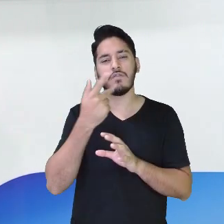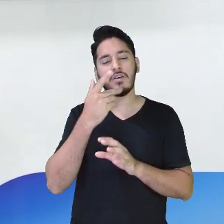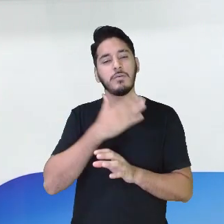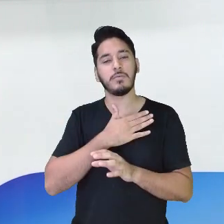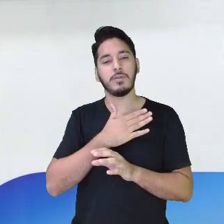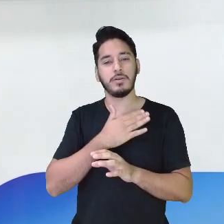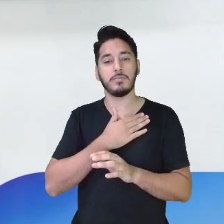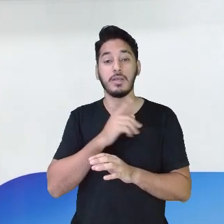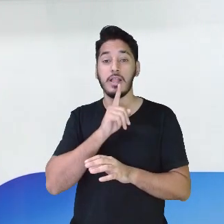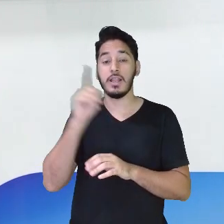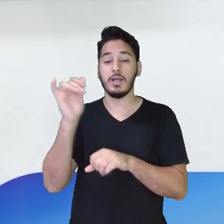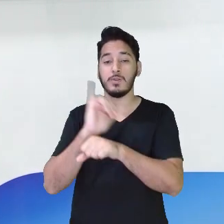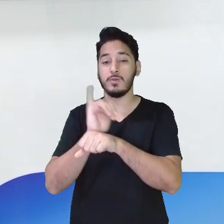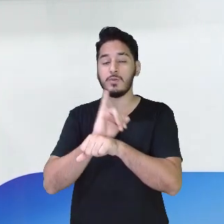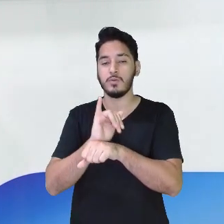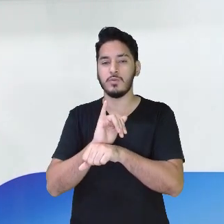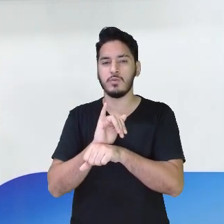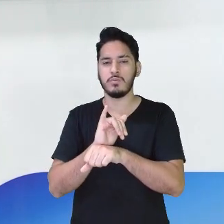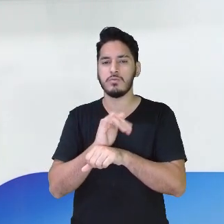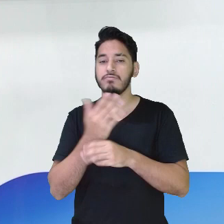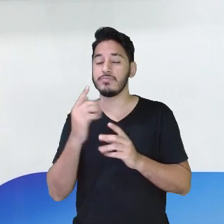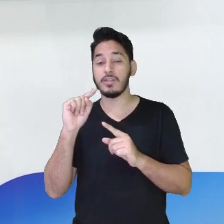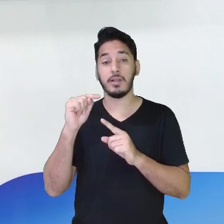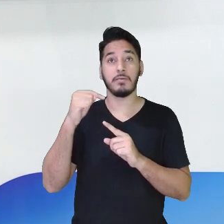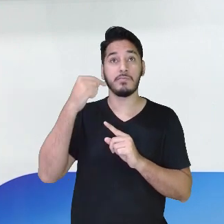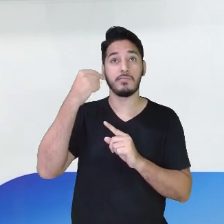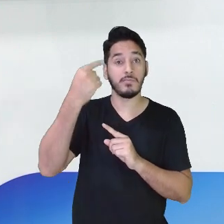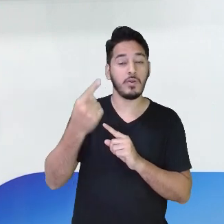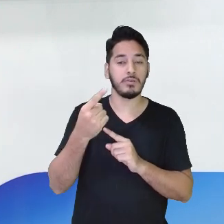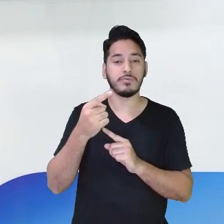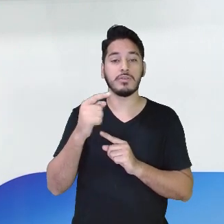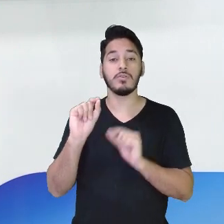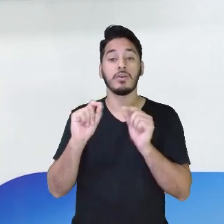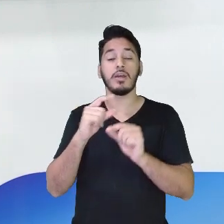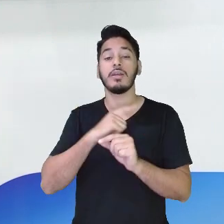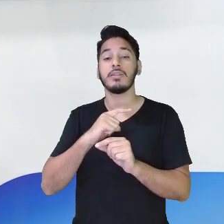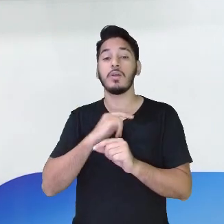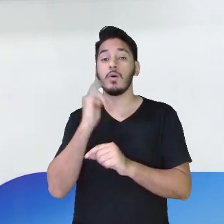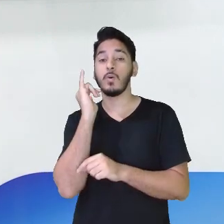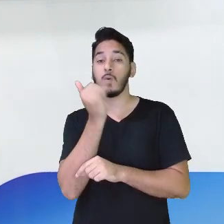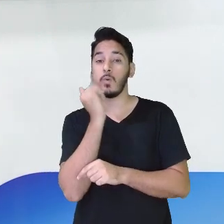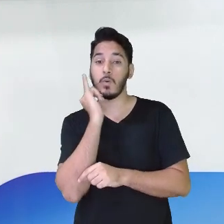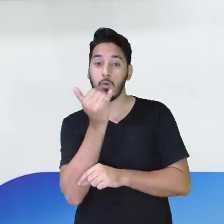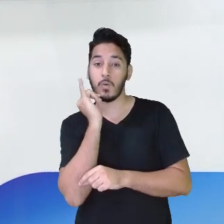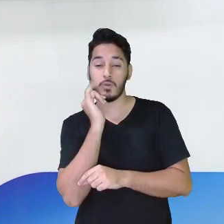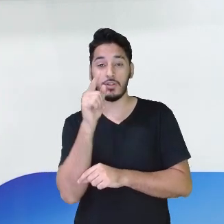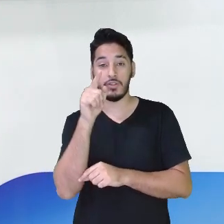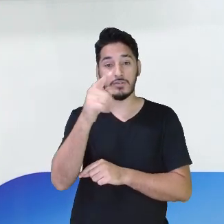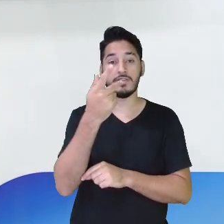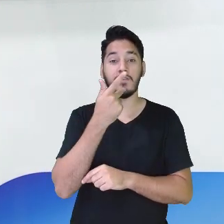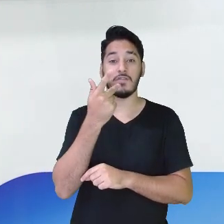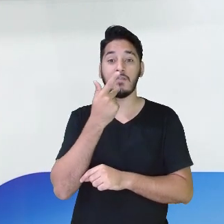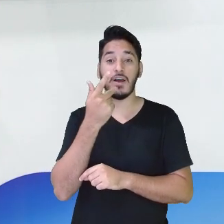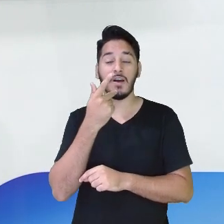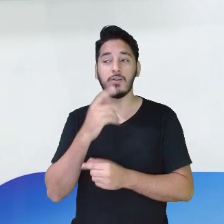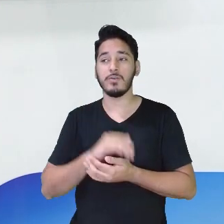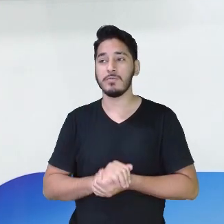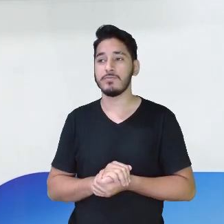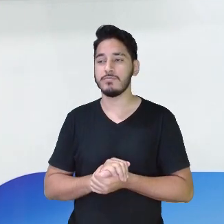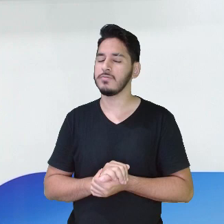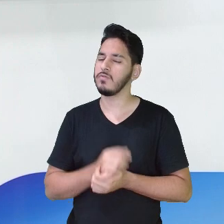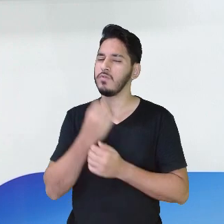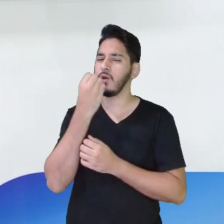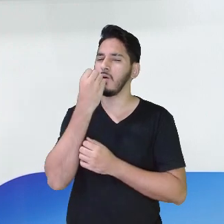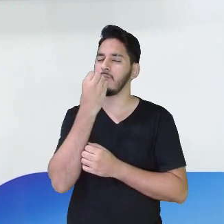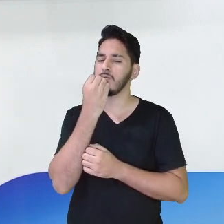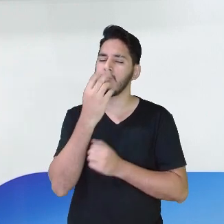no chat do YouTube. Tá certo? Quem sabe uma próxima vez eu trago aqui o conto que você nos sugeriu. Muito bom estar